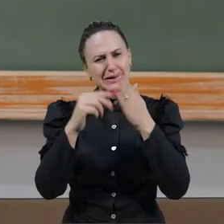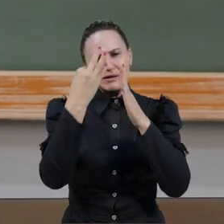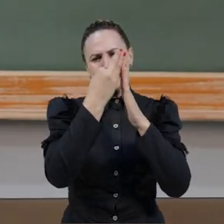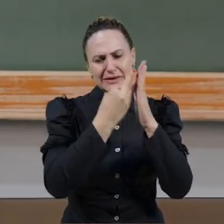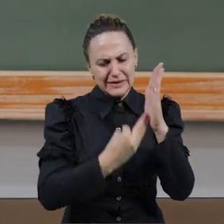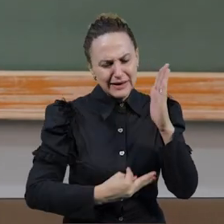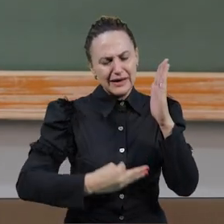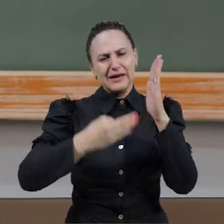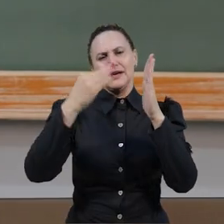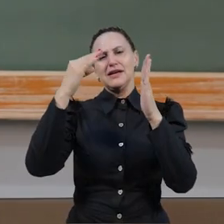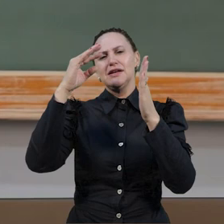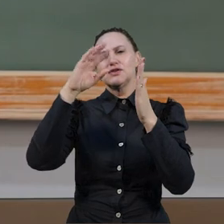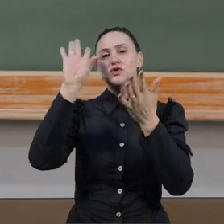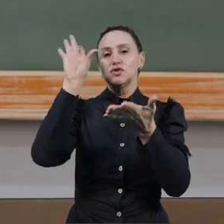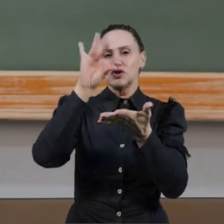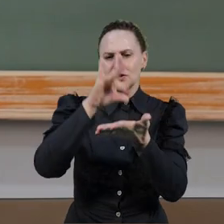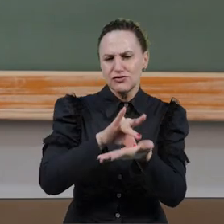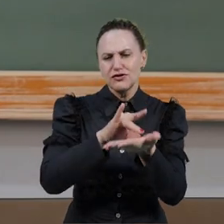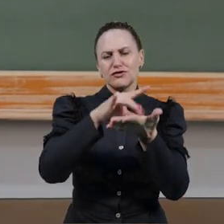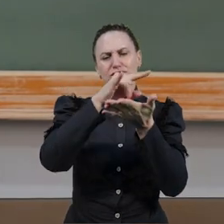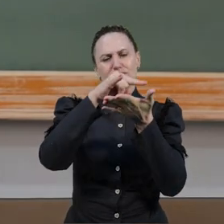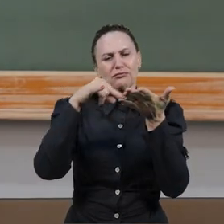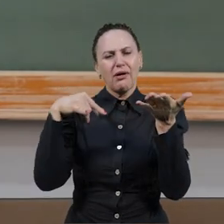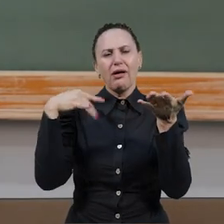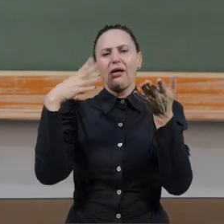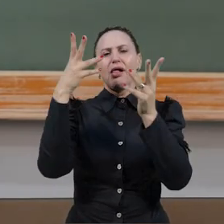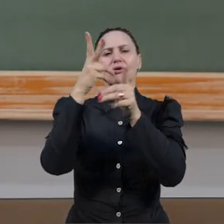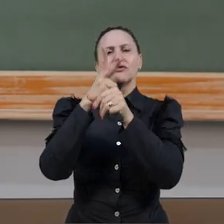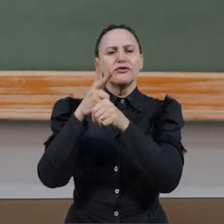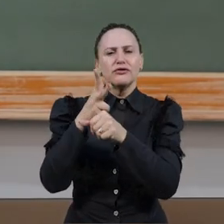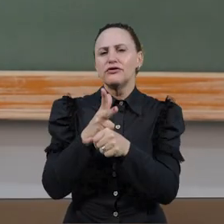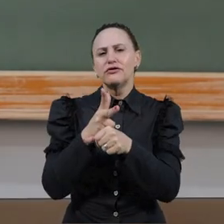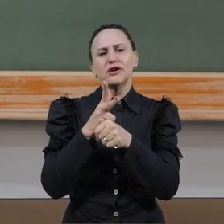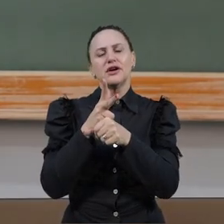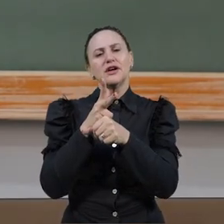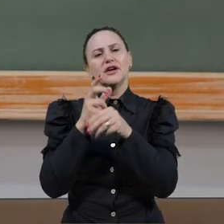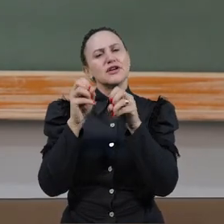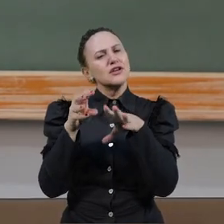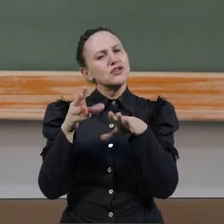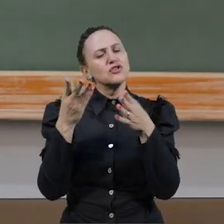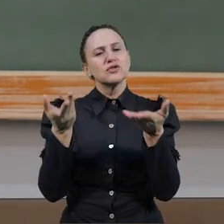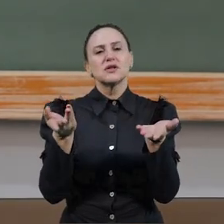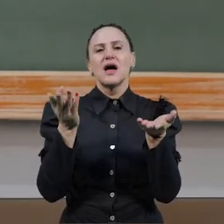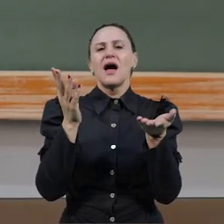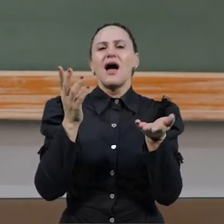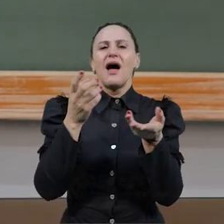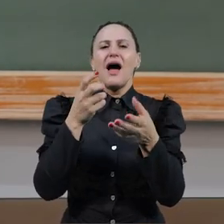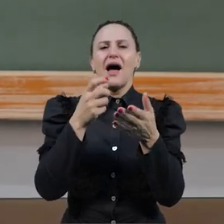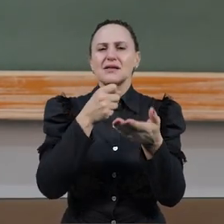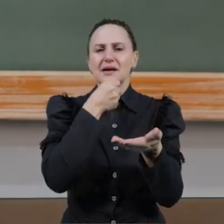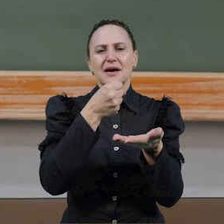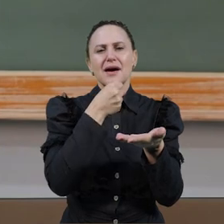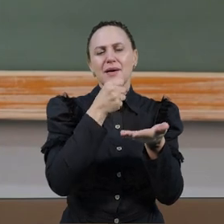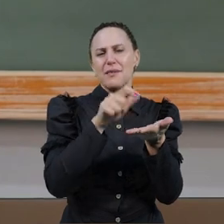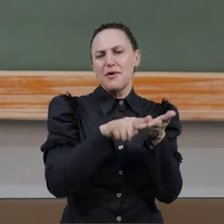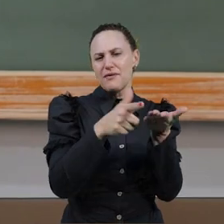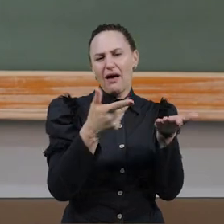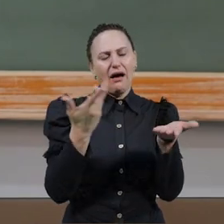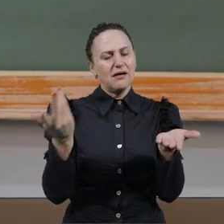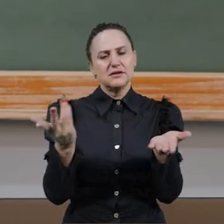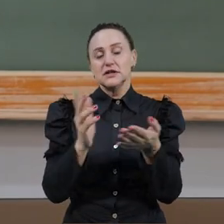complementares os artigos científicos os vídeos educativos as reportagens as entrevistas Então você